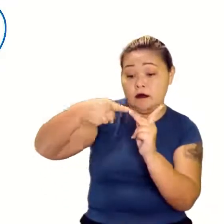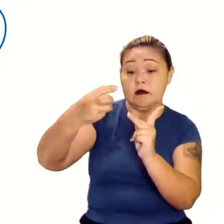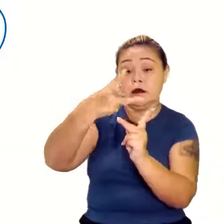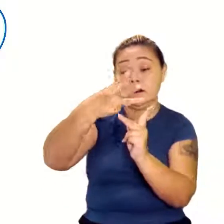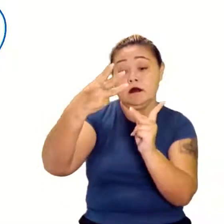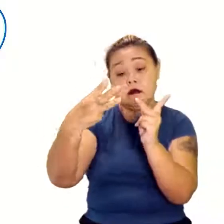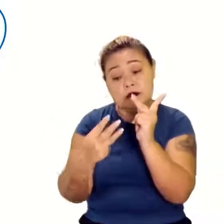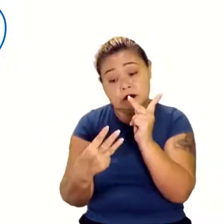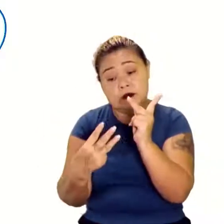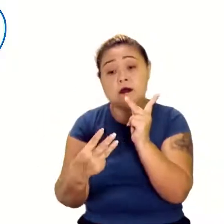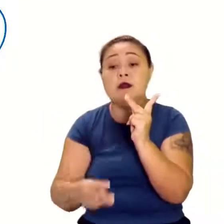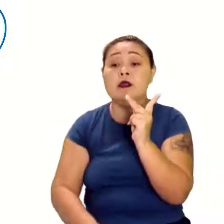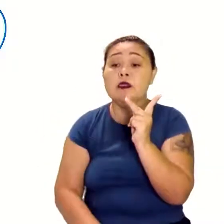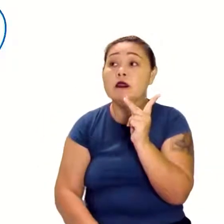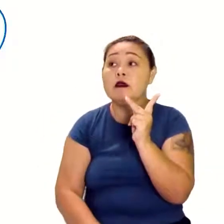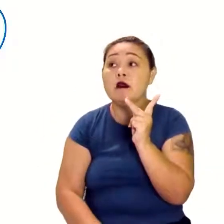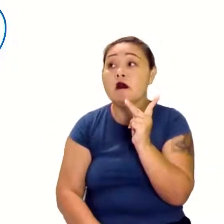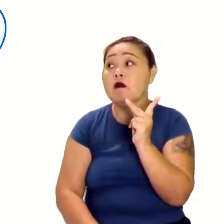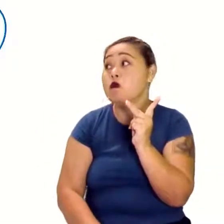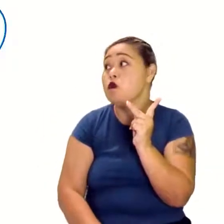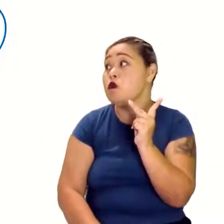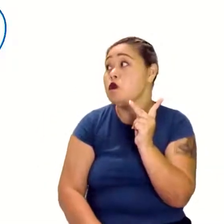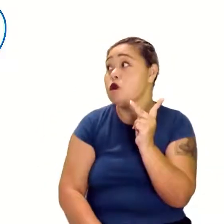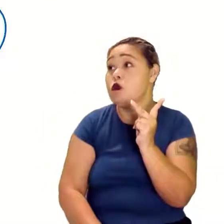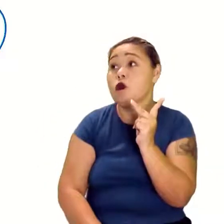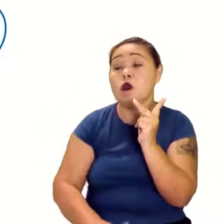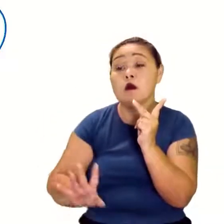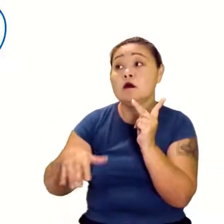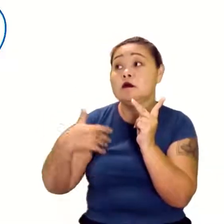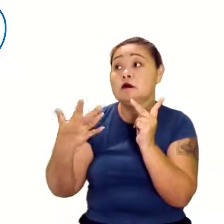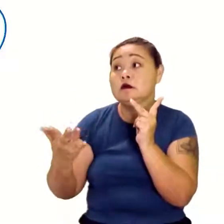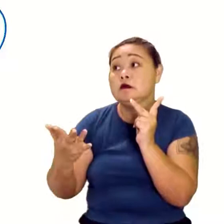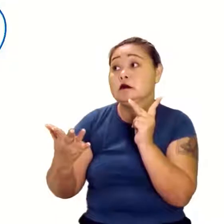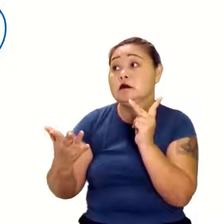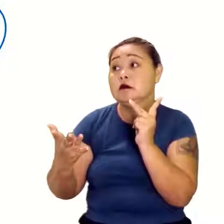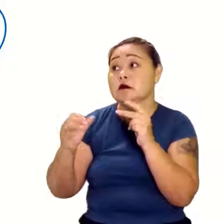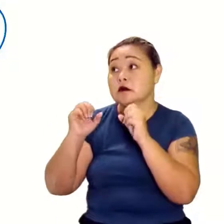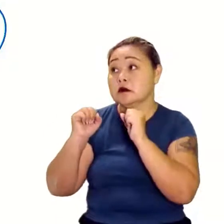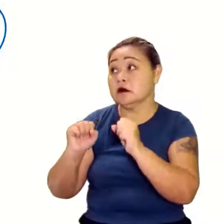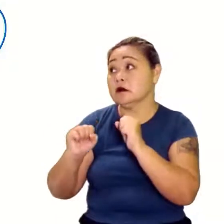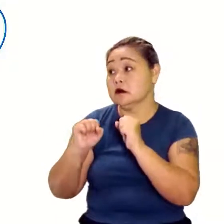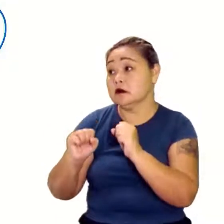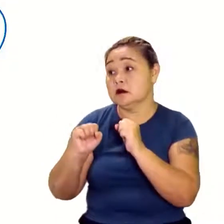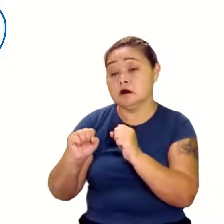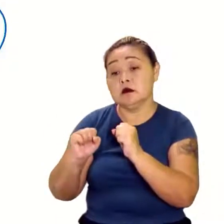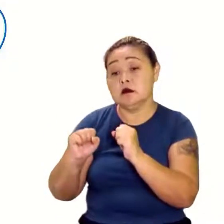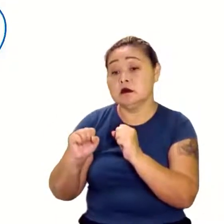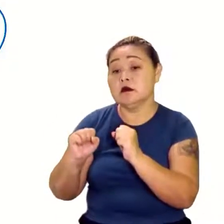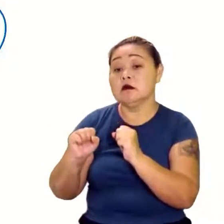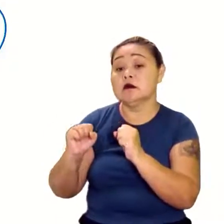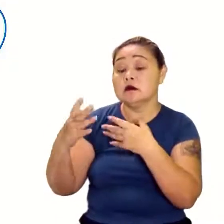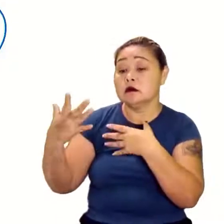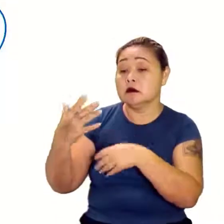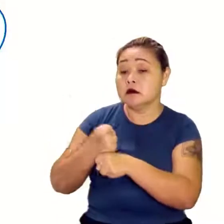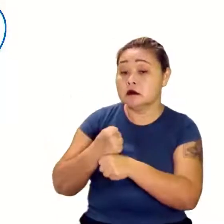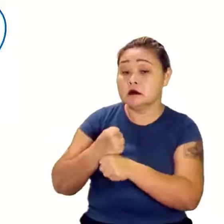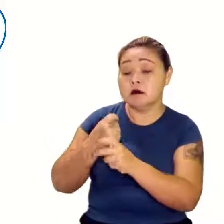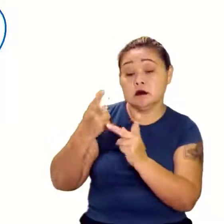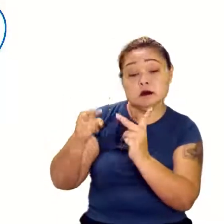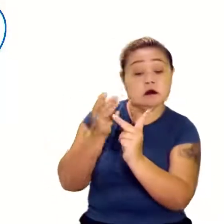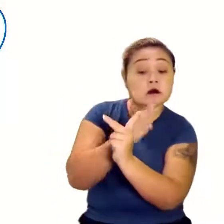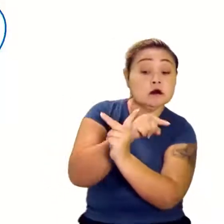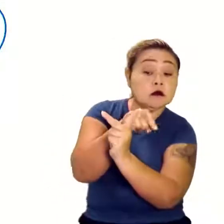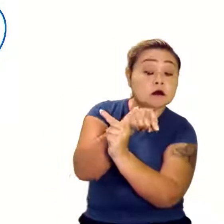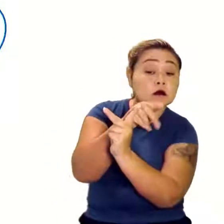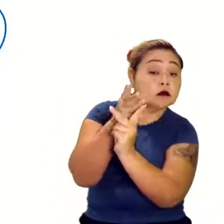raiz cúbica de 3. De 3, né? Ou seja, podemos ver que a gente soma só a parte